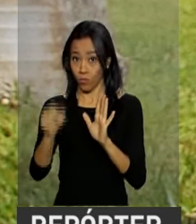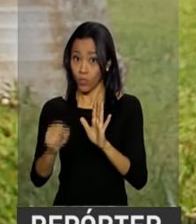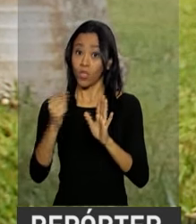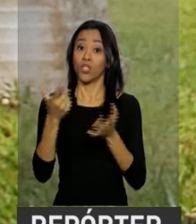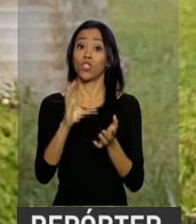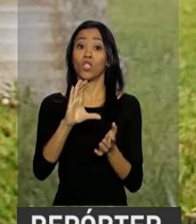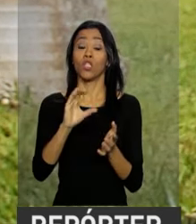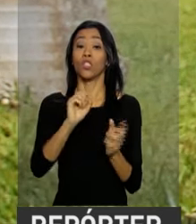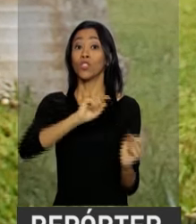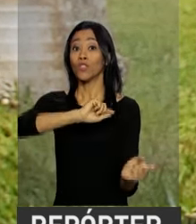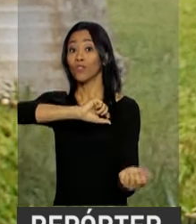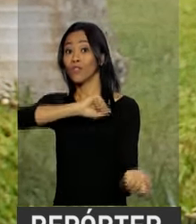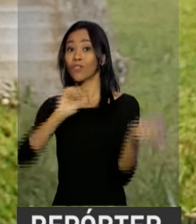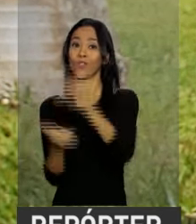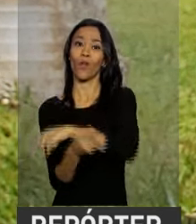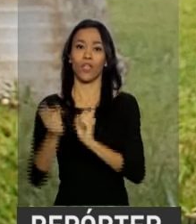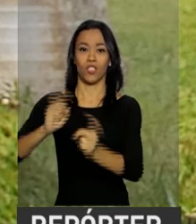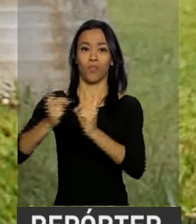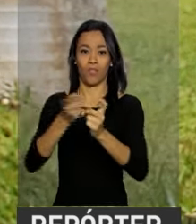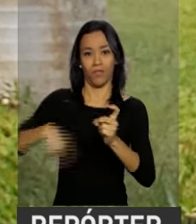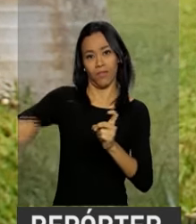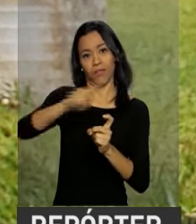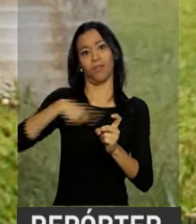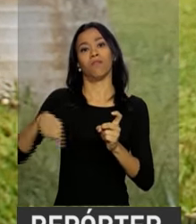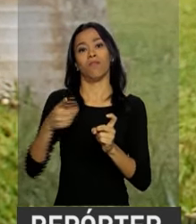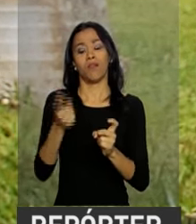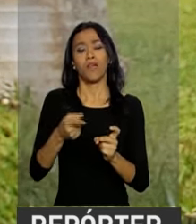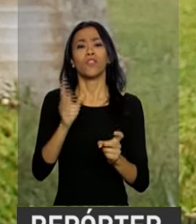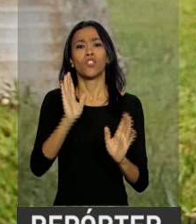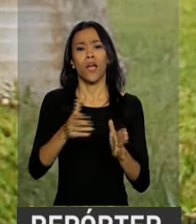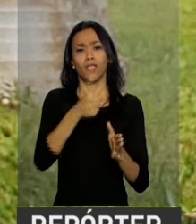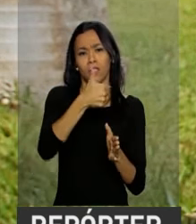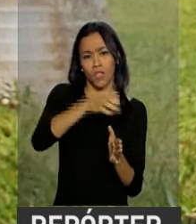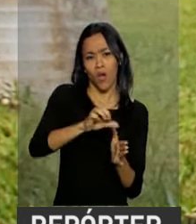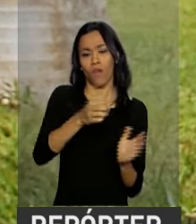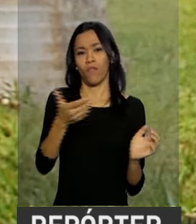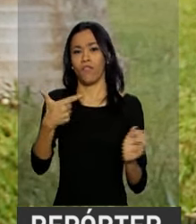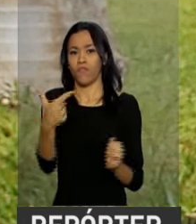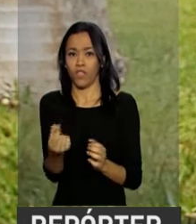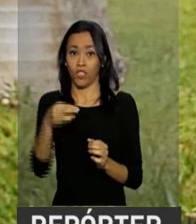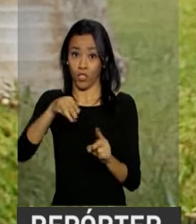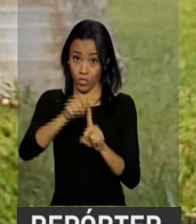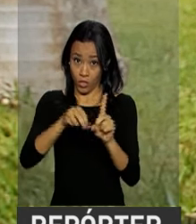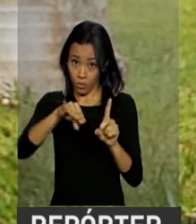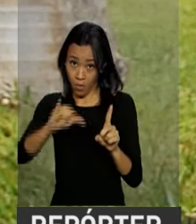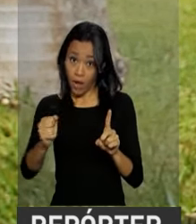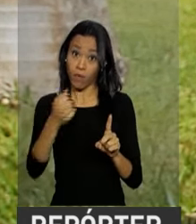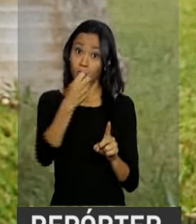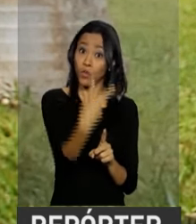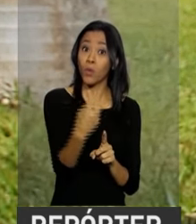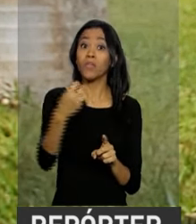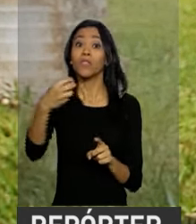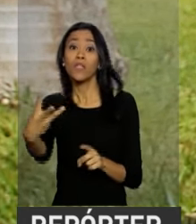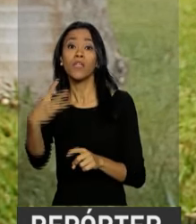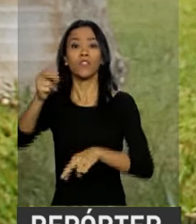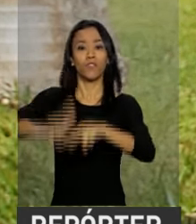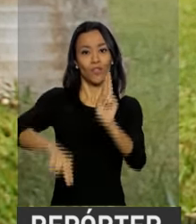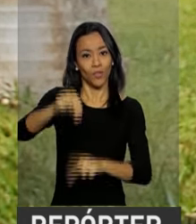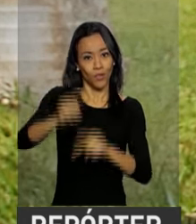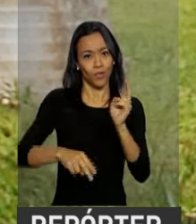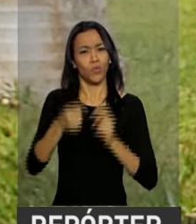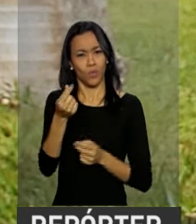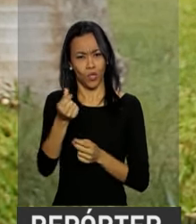realizadas audiências nessas cidades nos dias 19 e 20 de maio e 2 e 3 de junho. Os